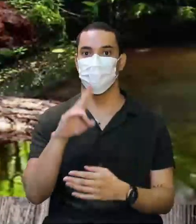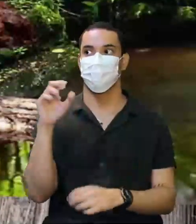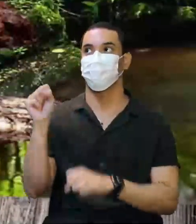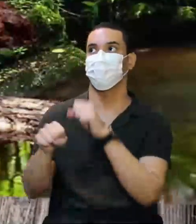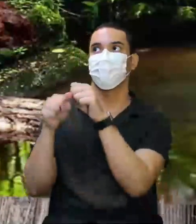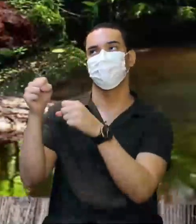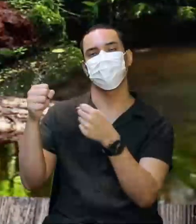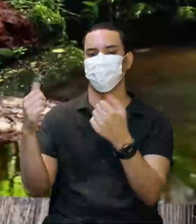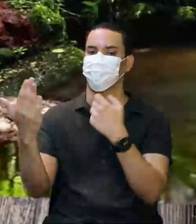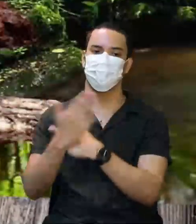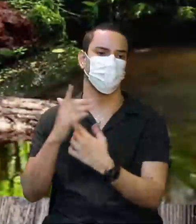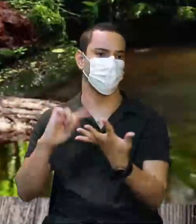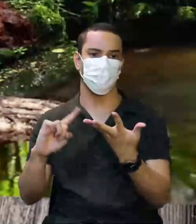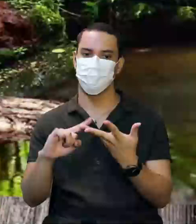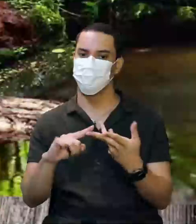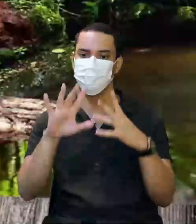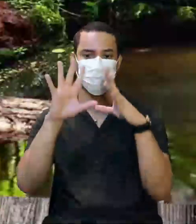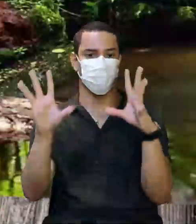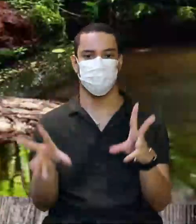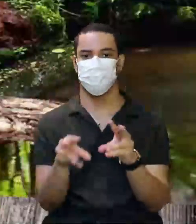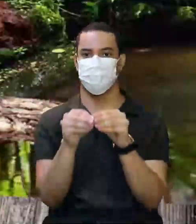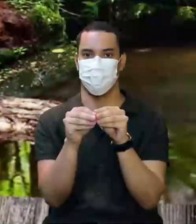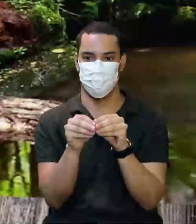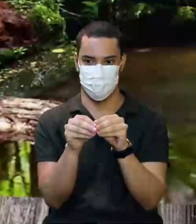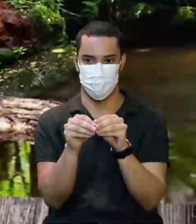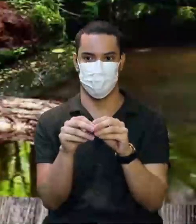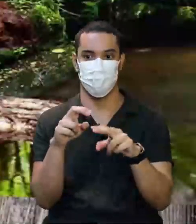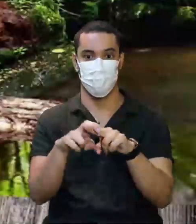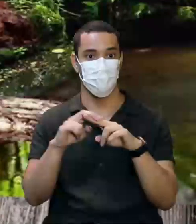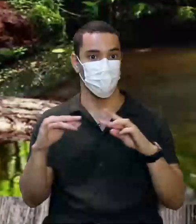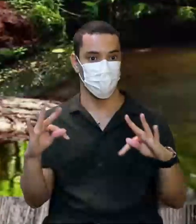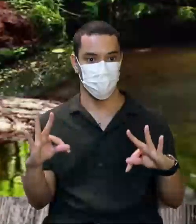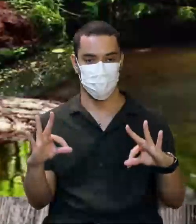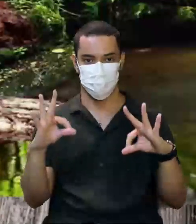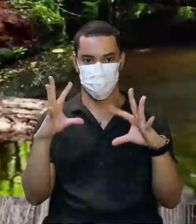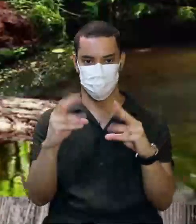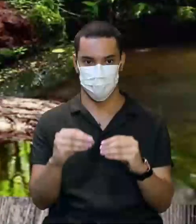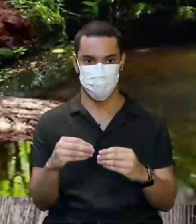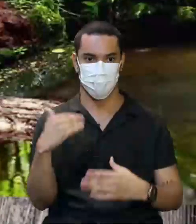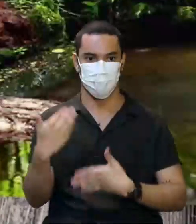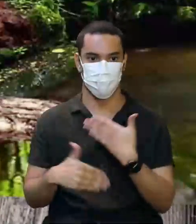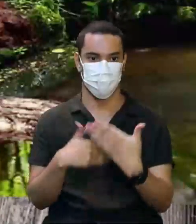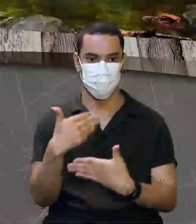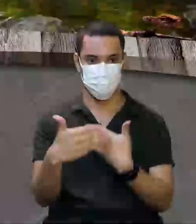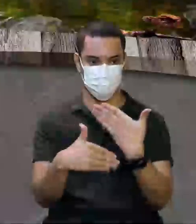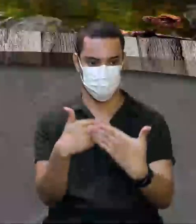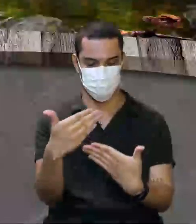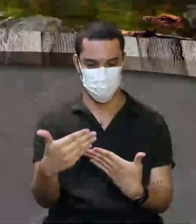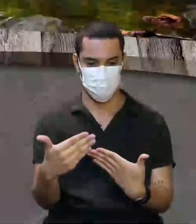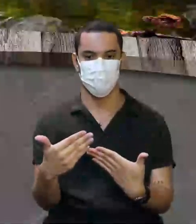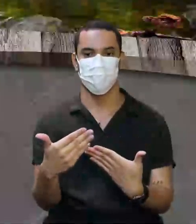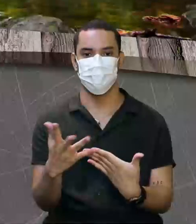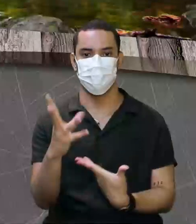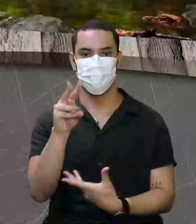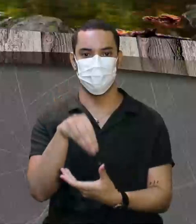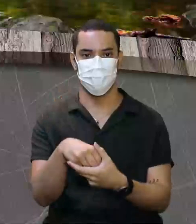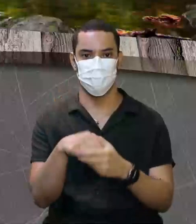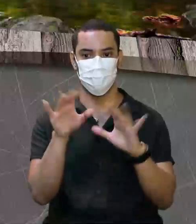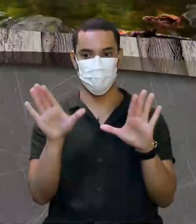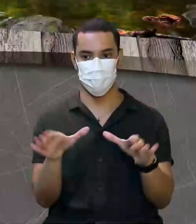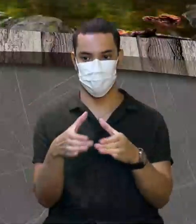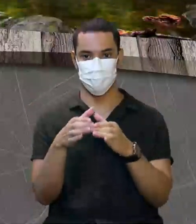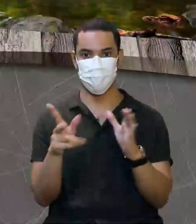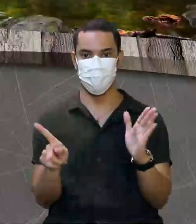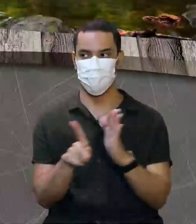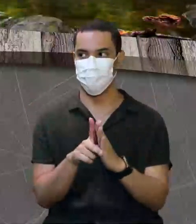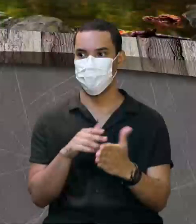enfim, tá? Ou alguma elevação. Então, todos esses desenvolvimentos, né, desses